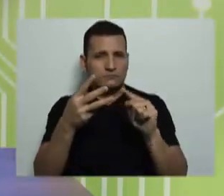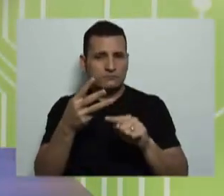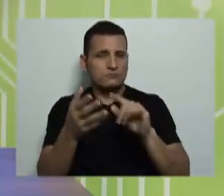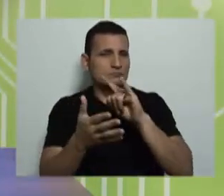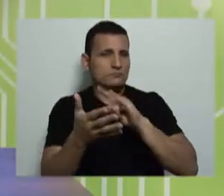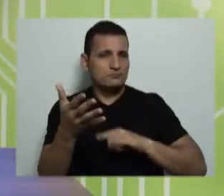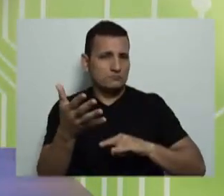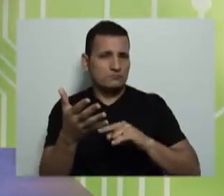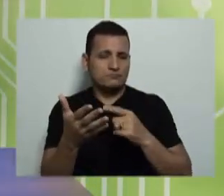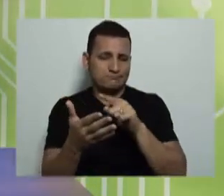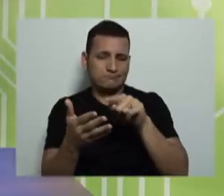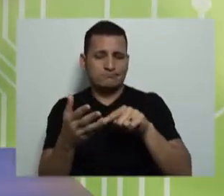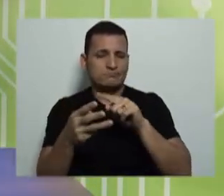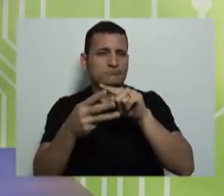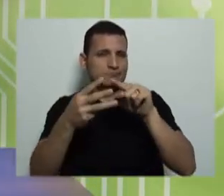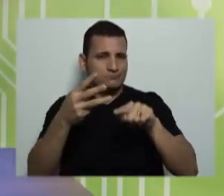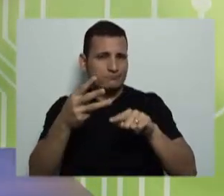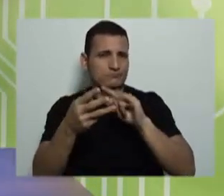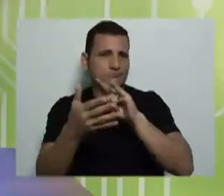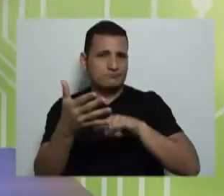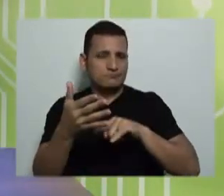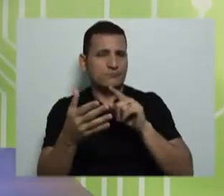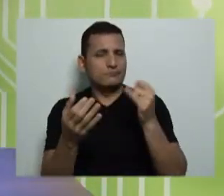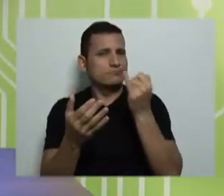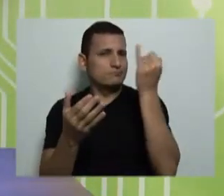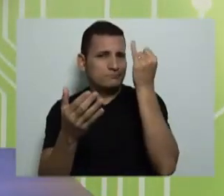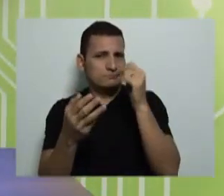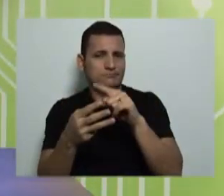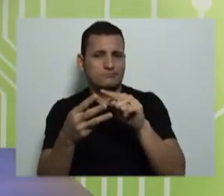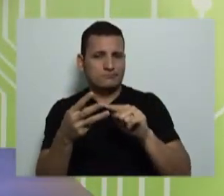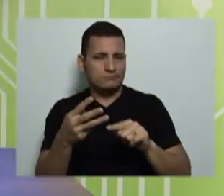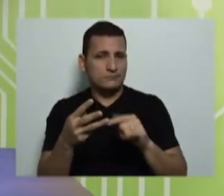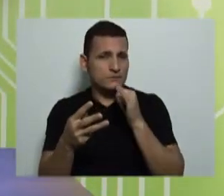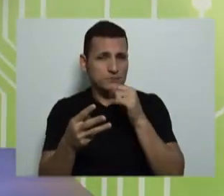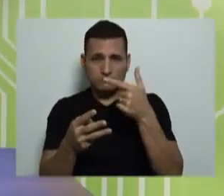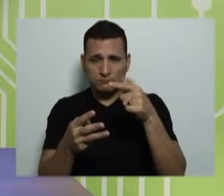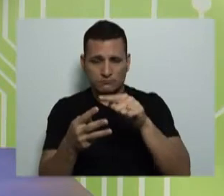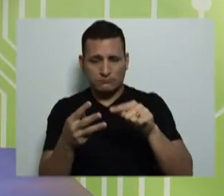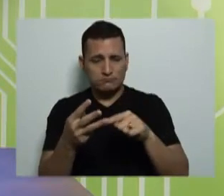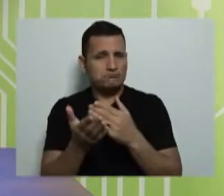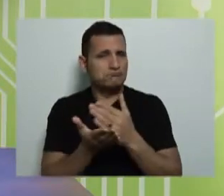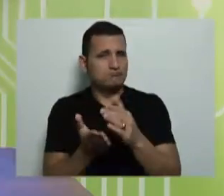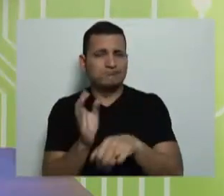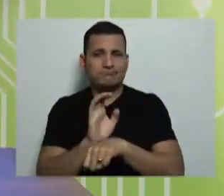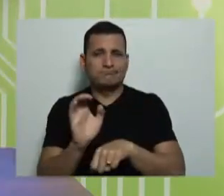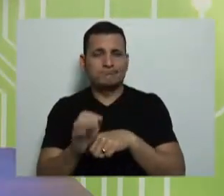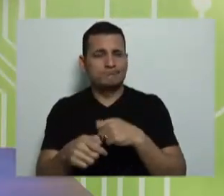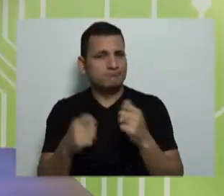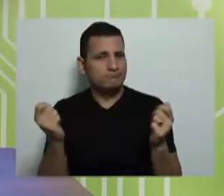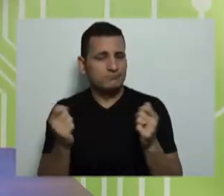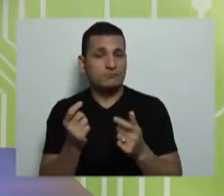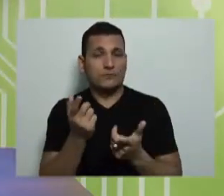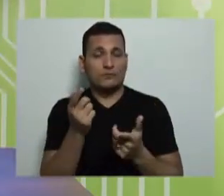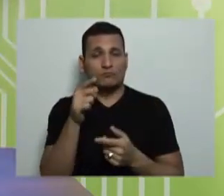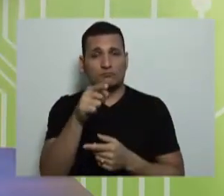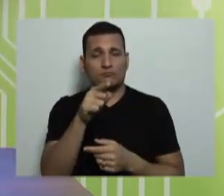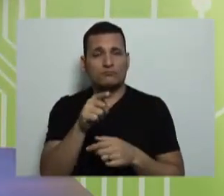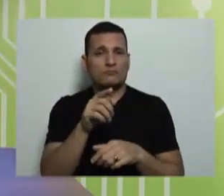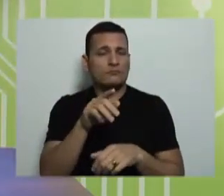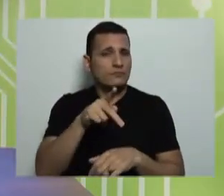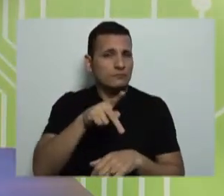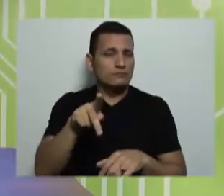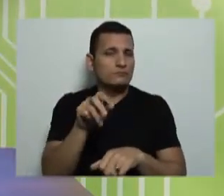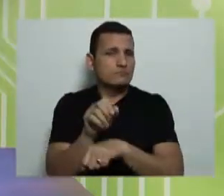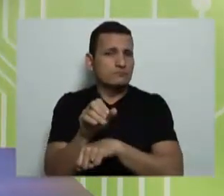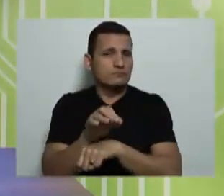tem como você começar um estágio sem essas três coisas. Então vai caber a você, professor orientador, tá dando subsídio para esse